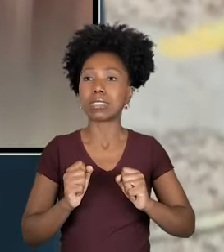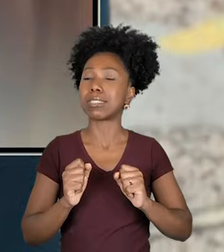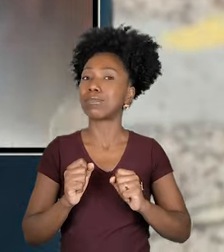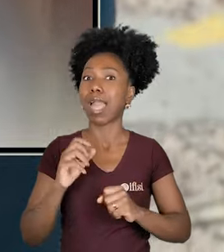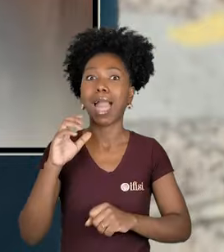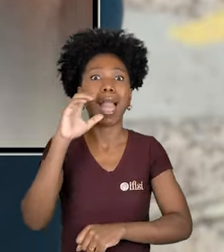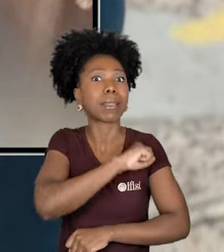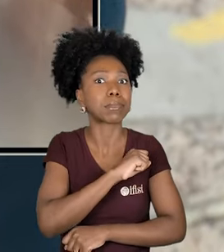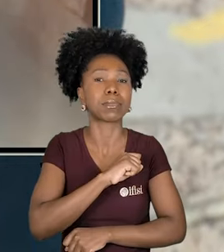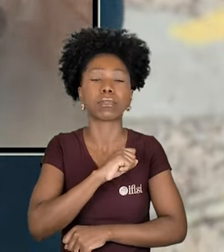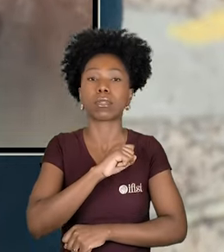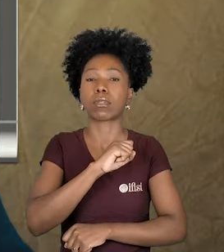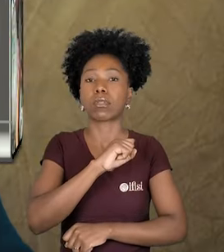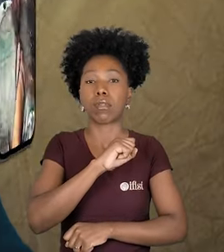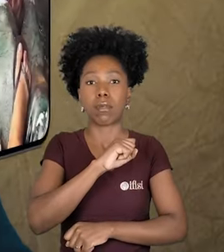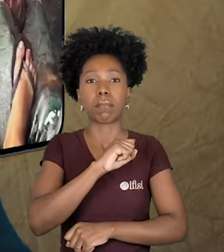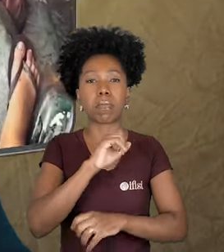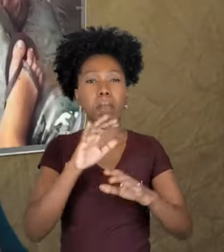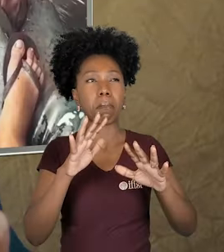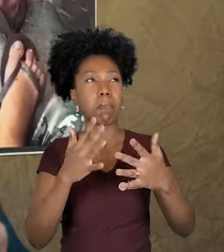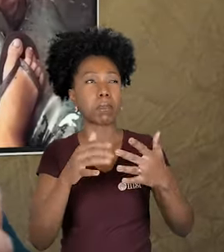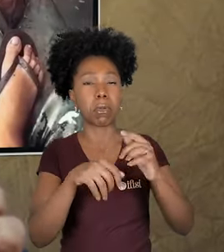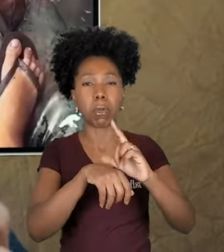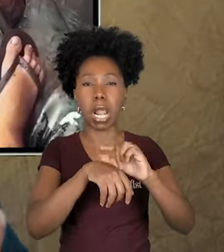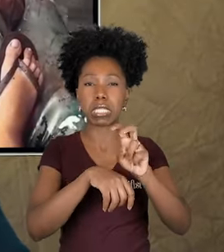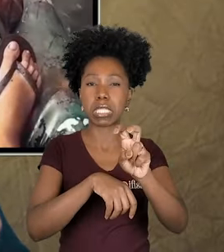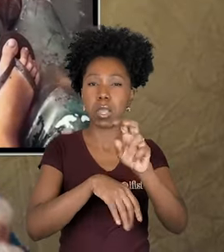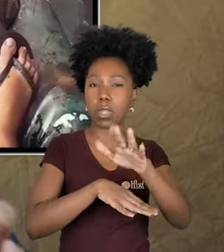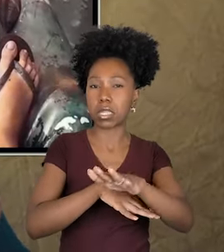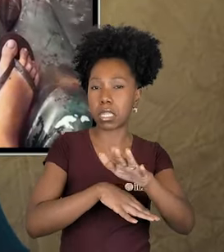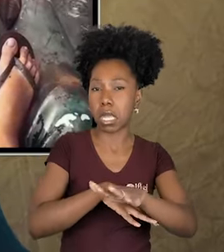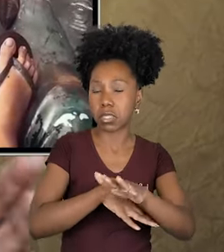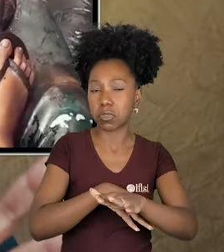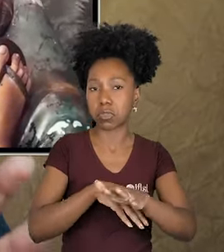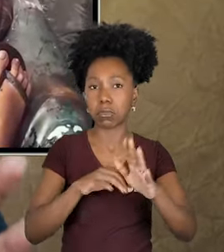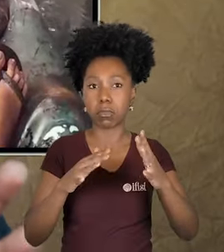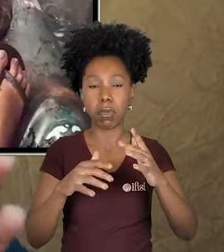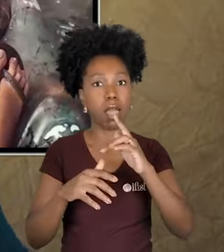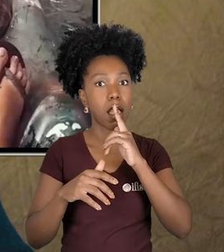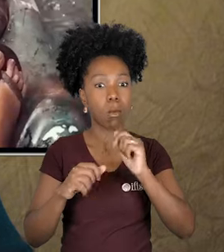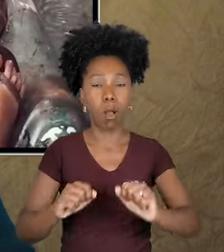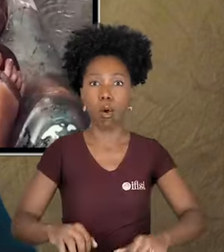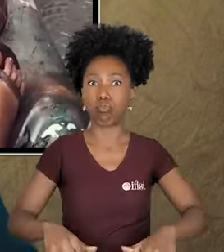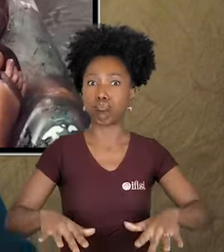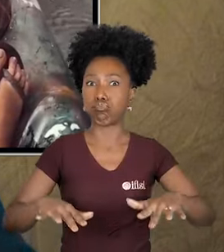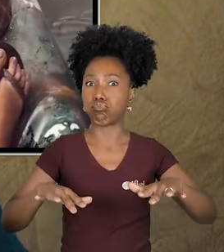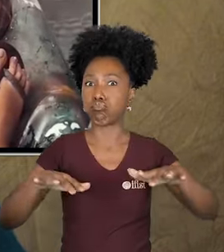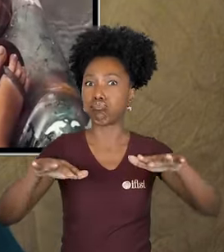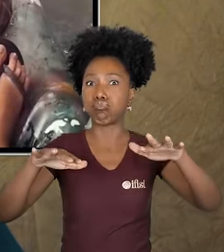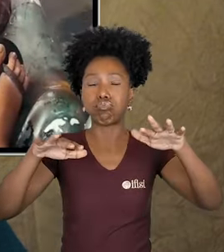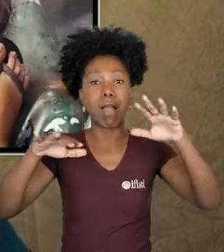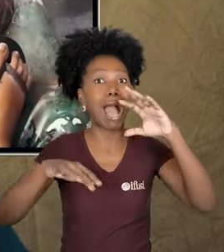Foi tudo muito rápido. Quando chegou lá pelo perto de umas 5 horas da tarde, a água começou a